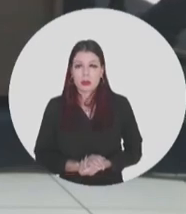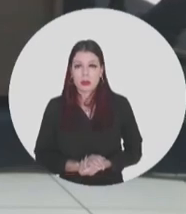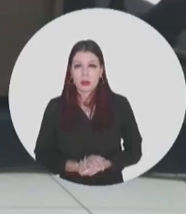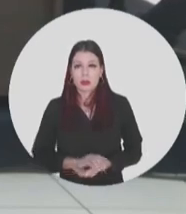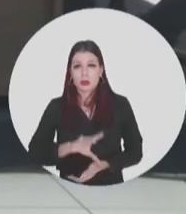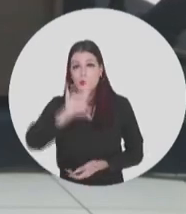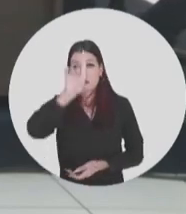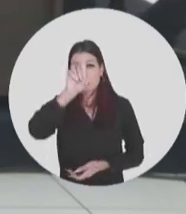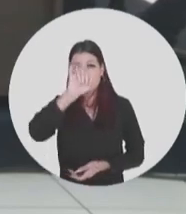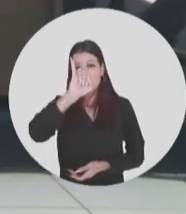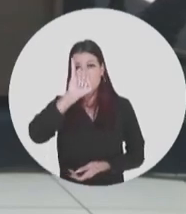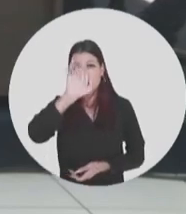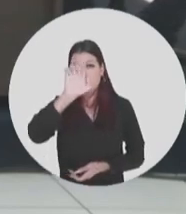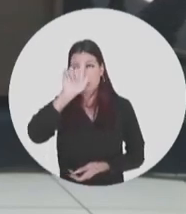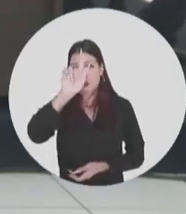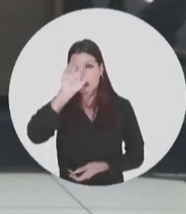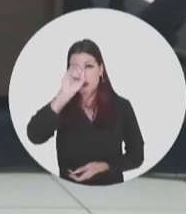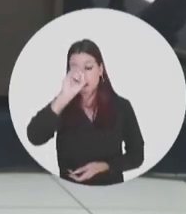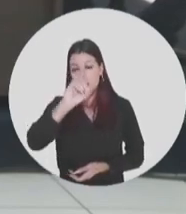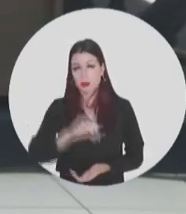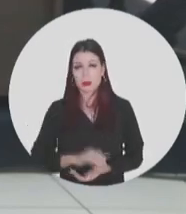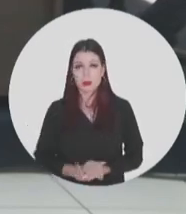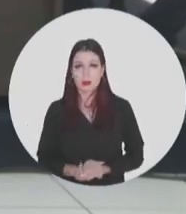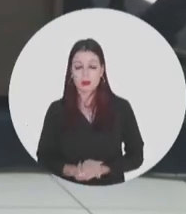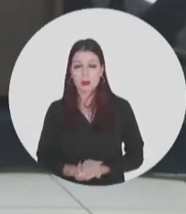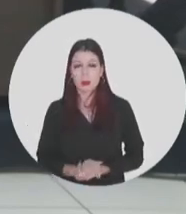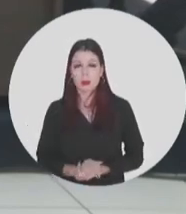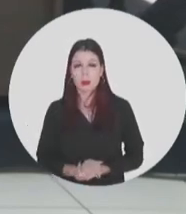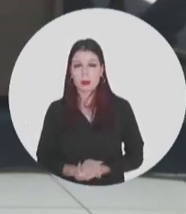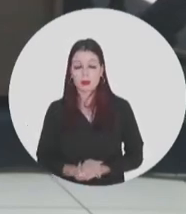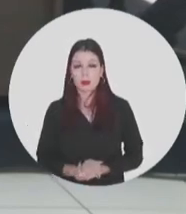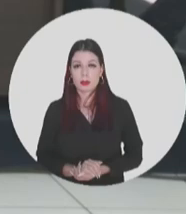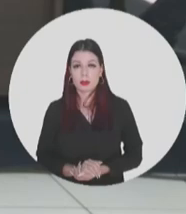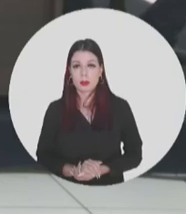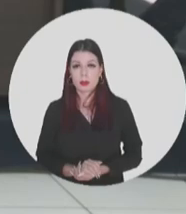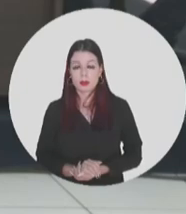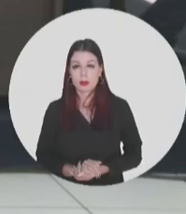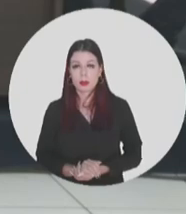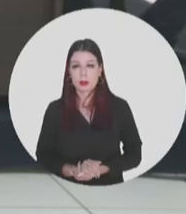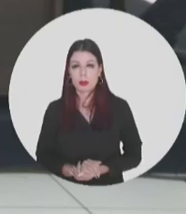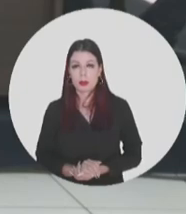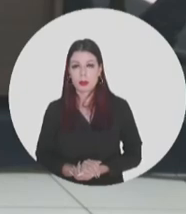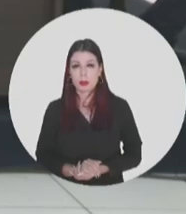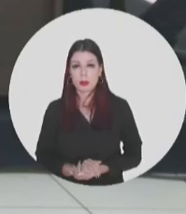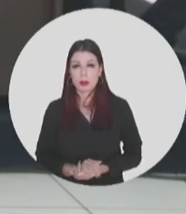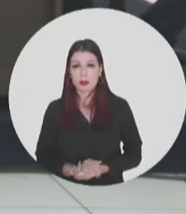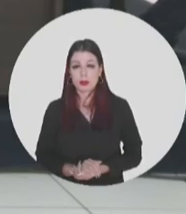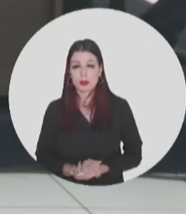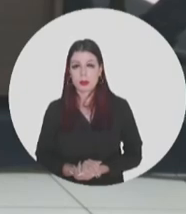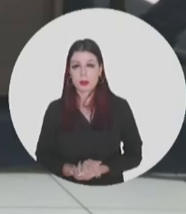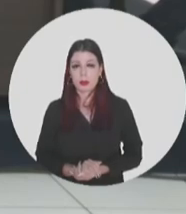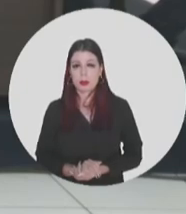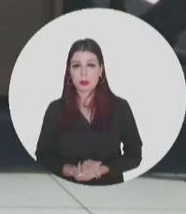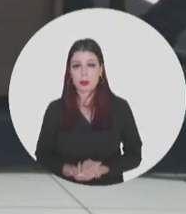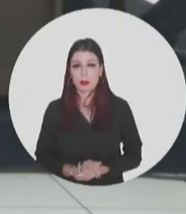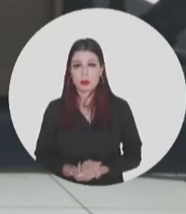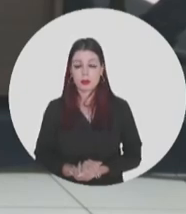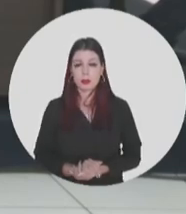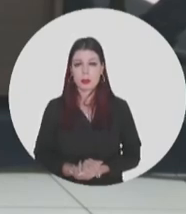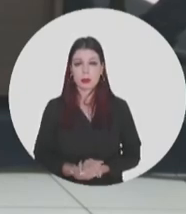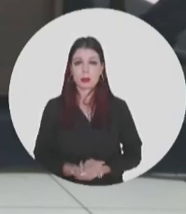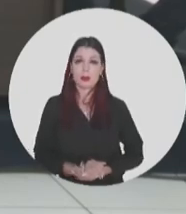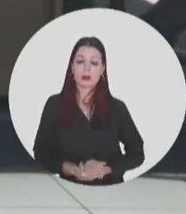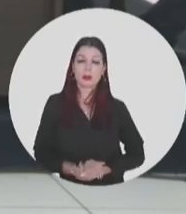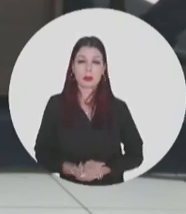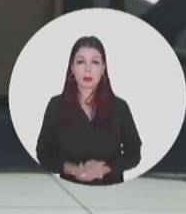escolas o mais rápido possível. E também, lógico, orienta os pais, que acompanhem os filhos mais de perto, acompanhem sobre o que